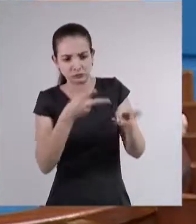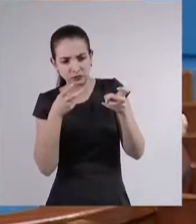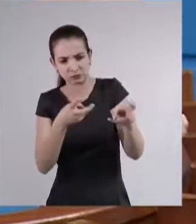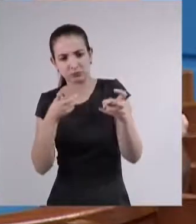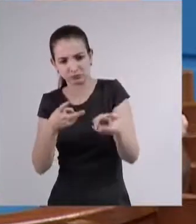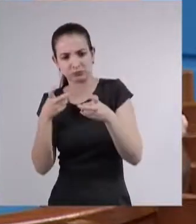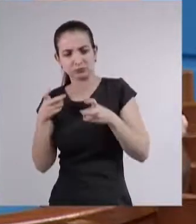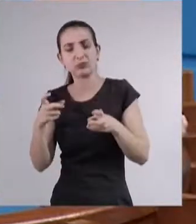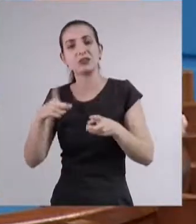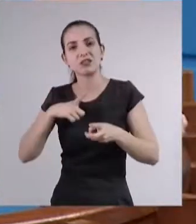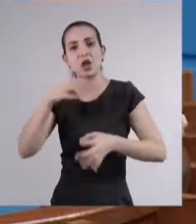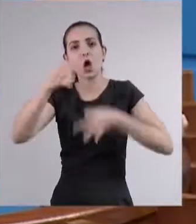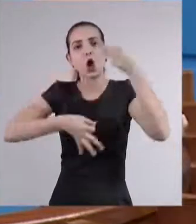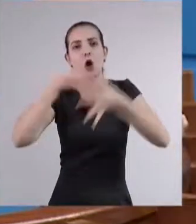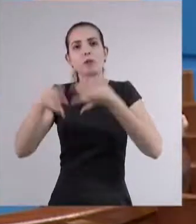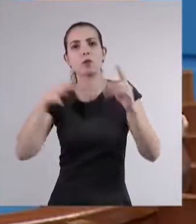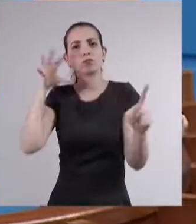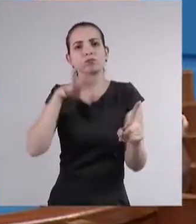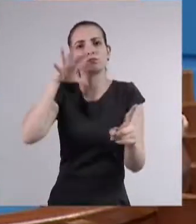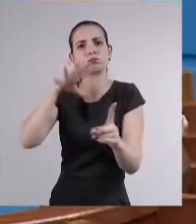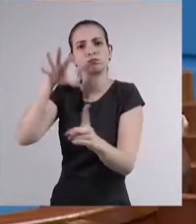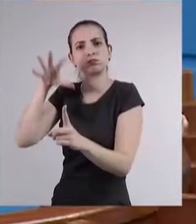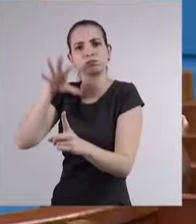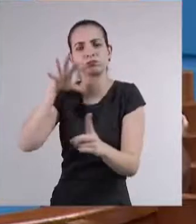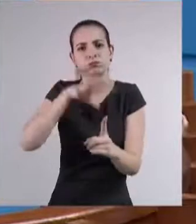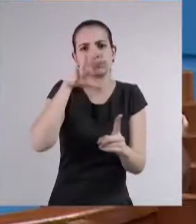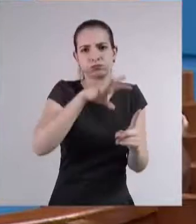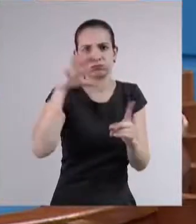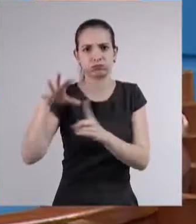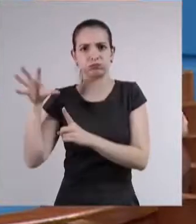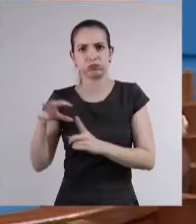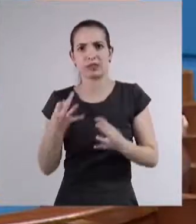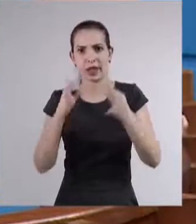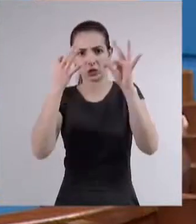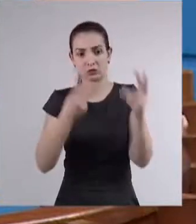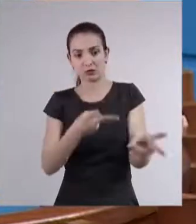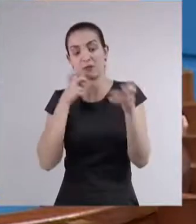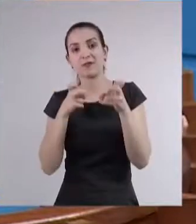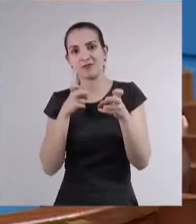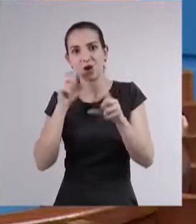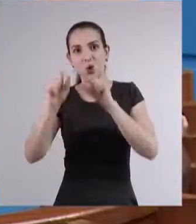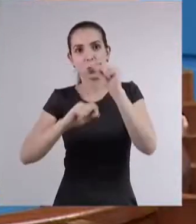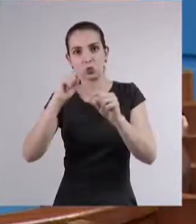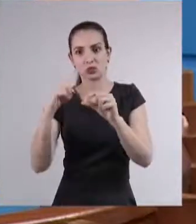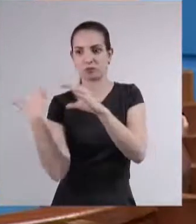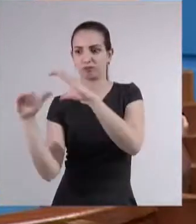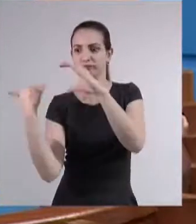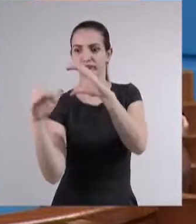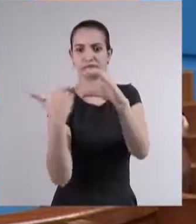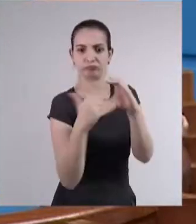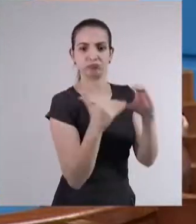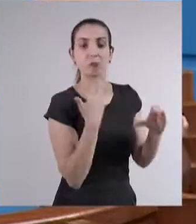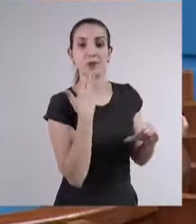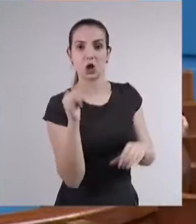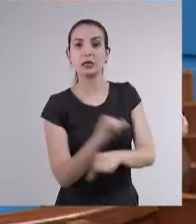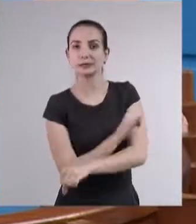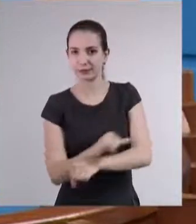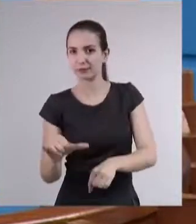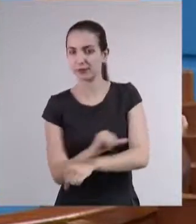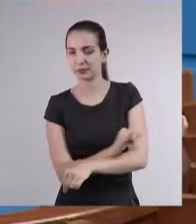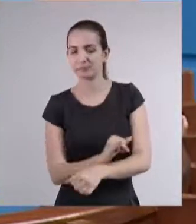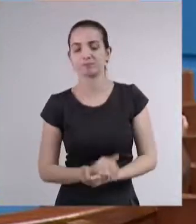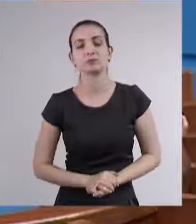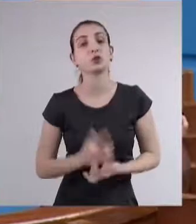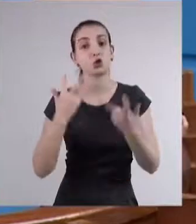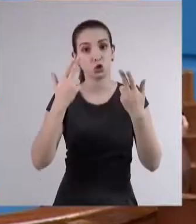pessoas. Esse fenômeno já se observou em eleições fora do país. Acredito que